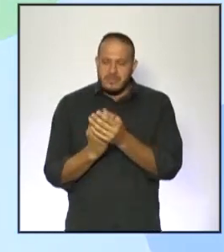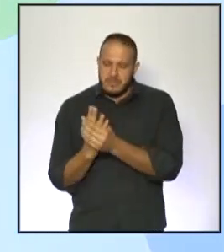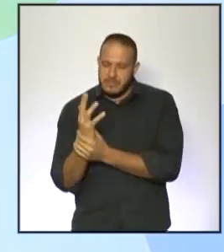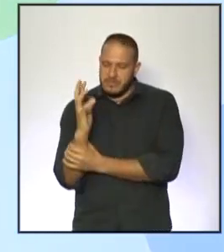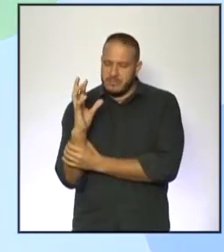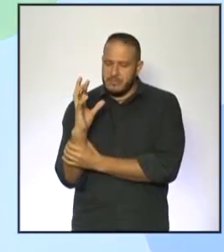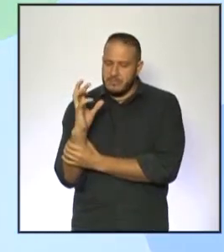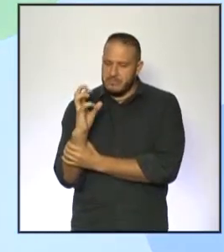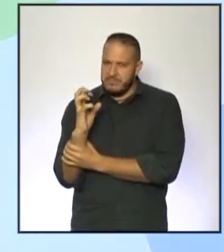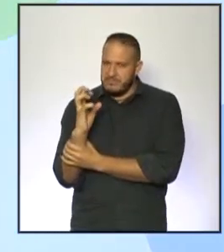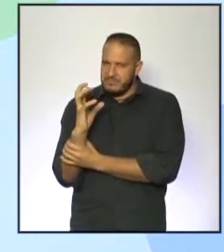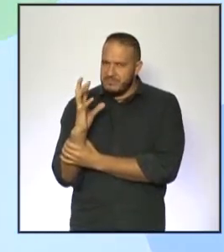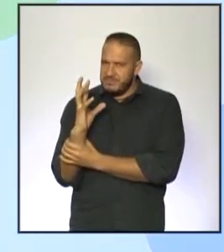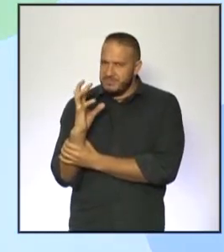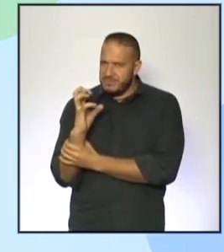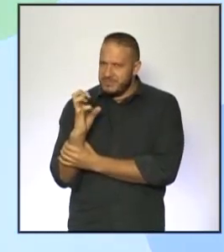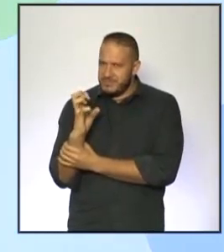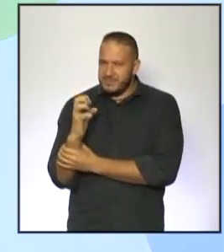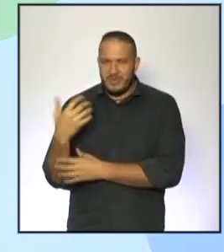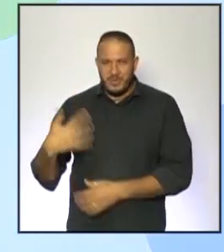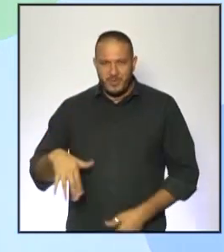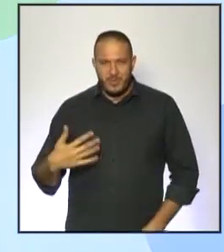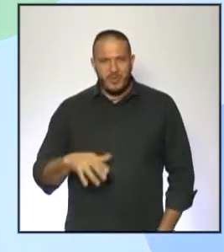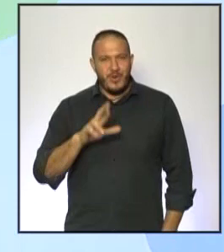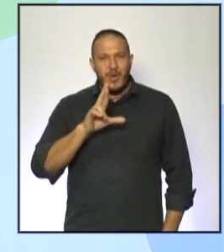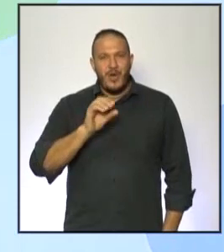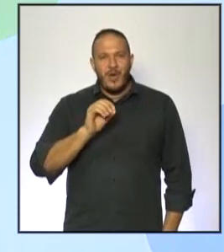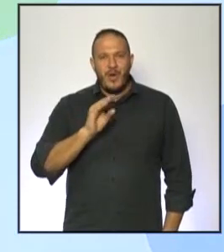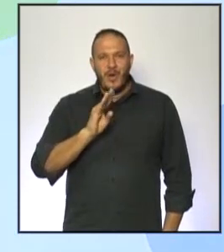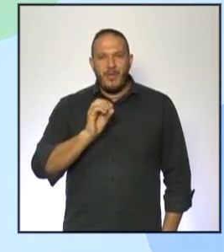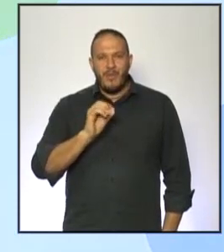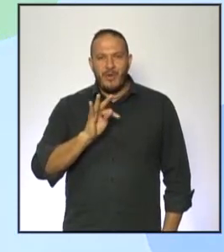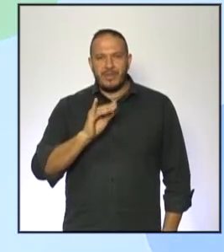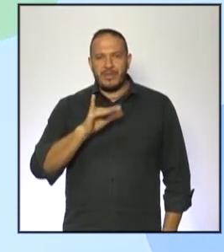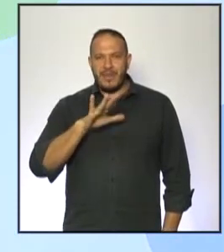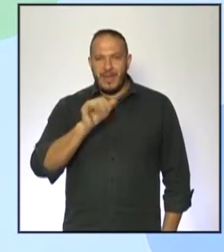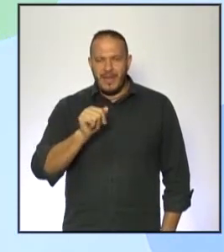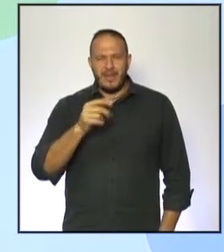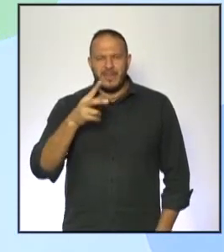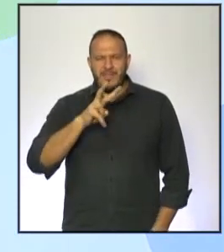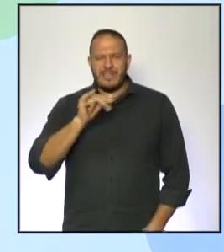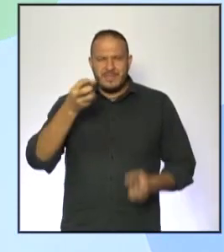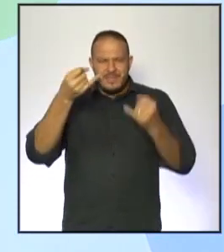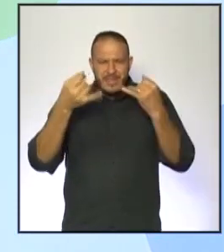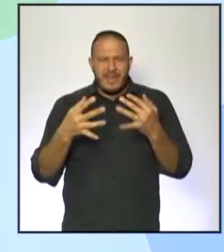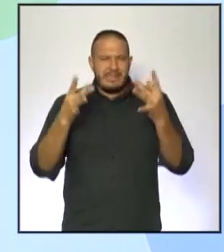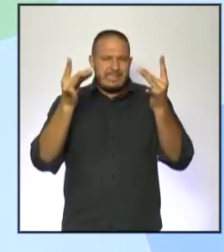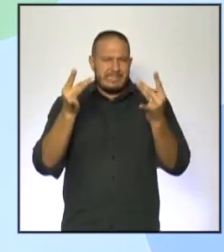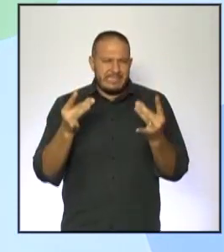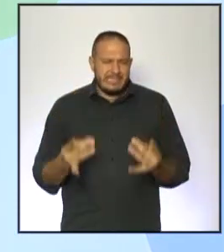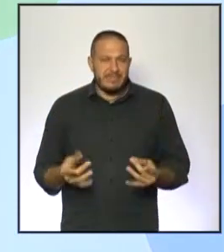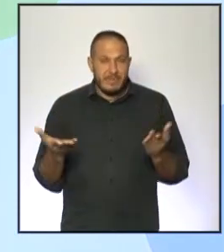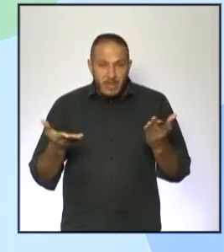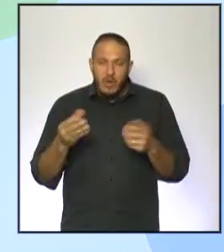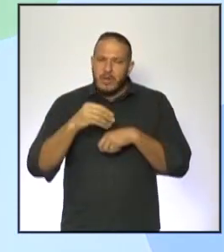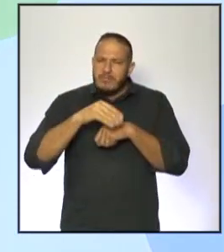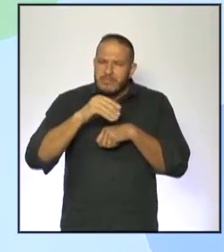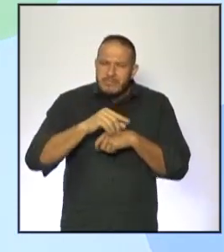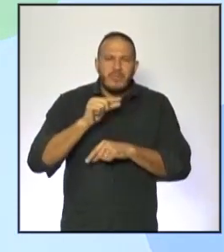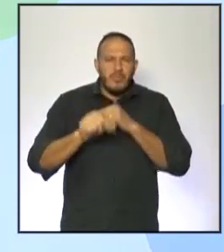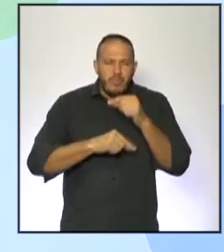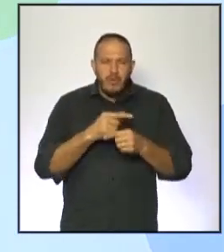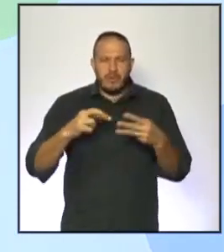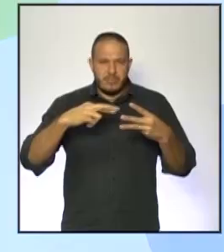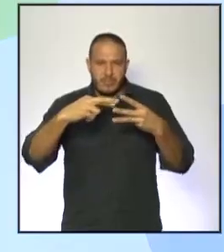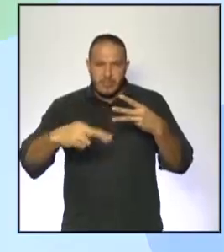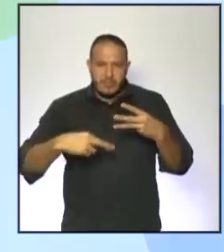robótica. Uma mão que ela tem esse funcionamento mecânico e nós vamos explicar. Mas agora eu queria comentar um pouquinho, então, sobre essa questão da